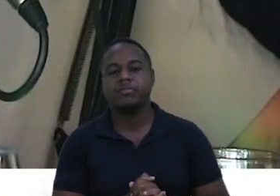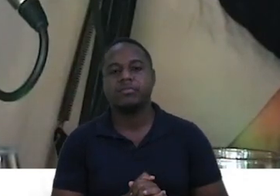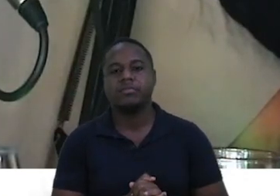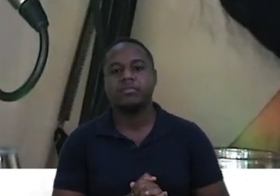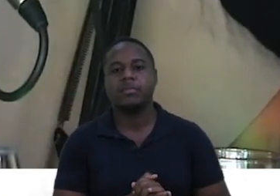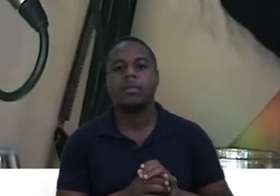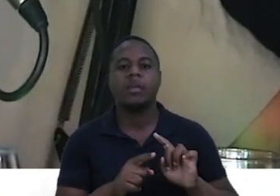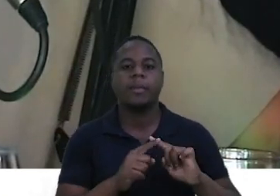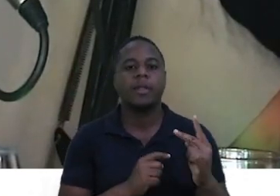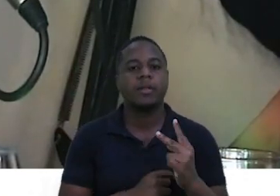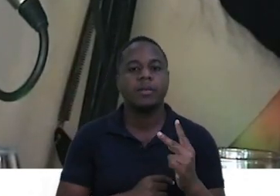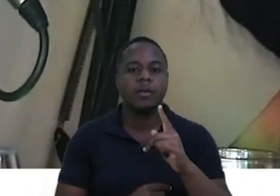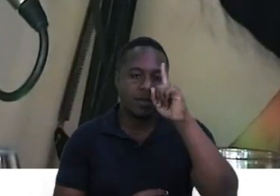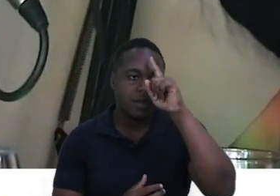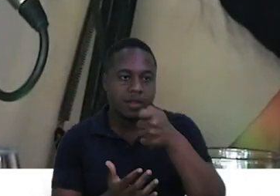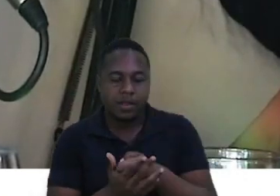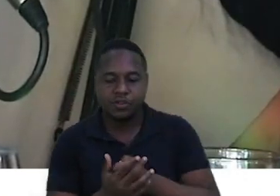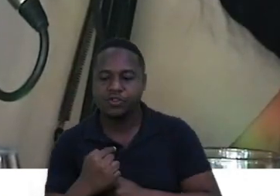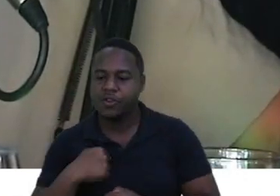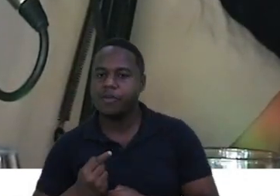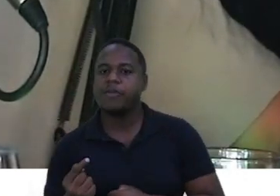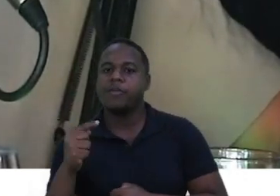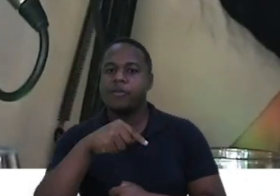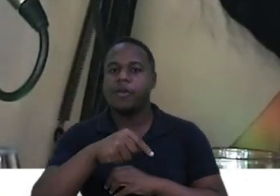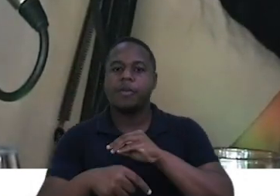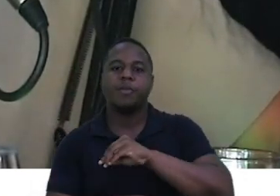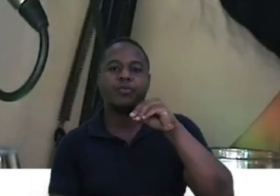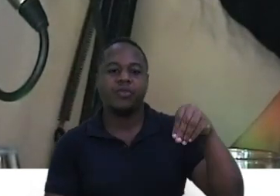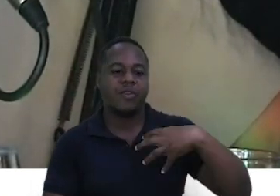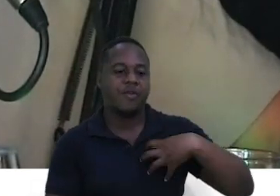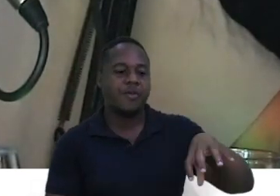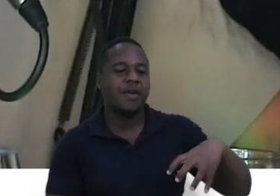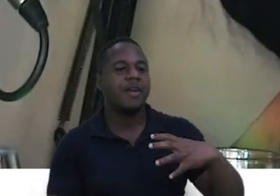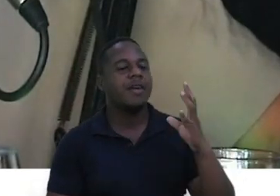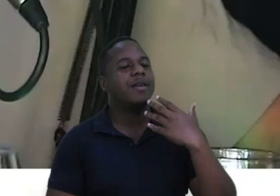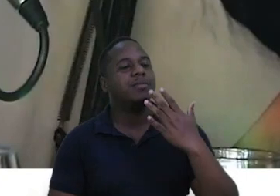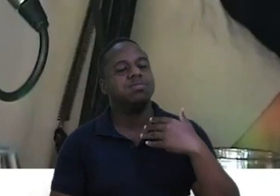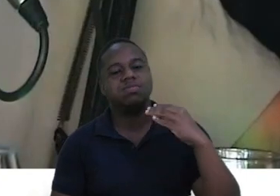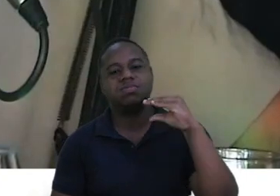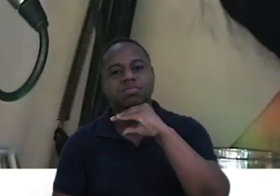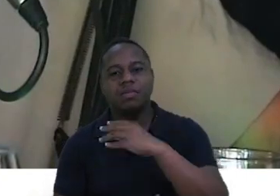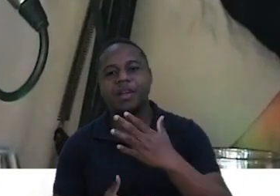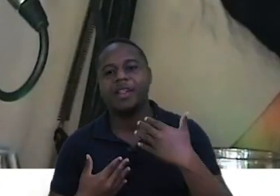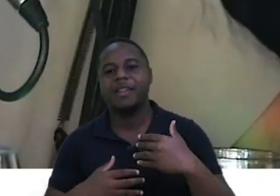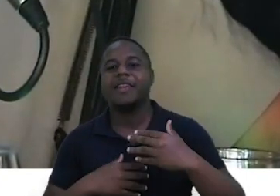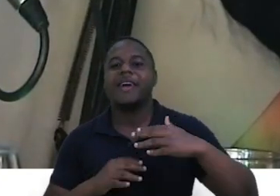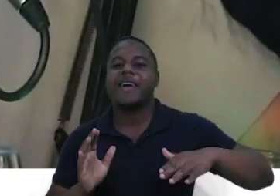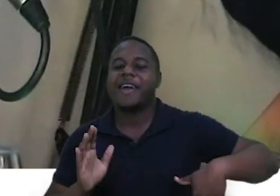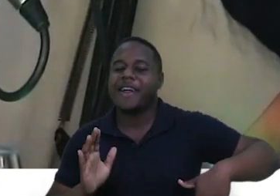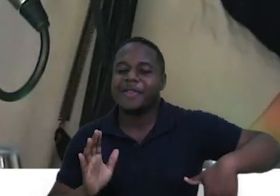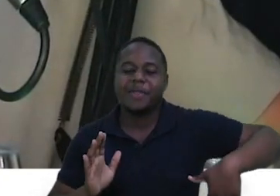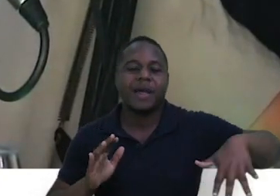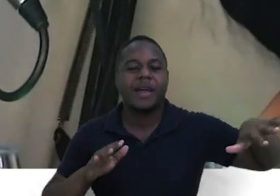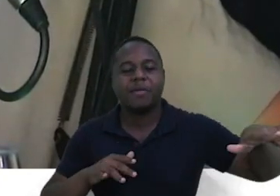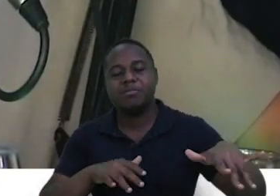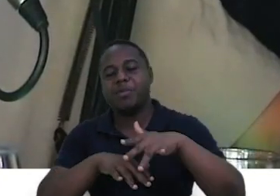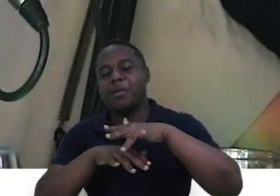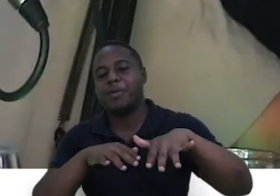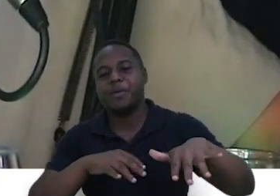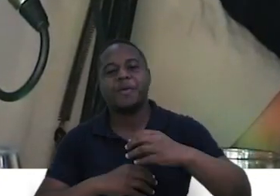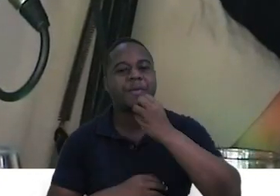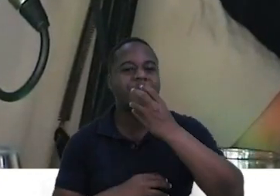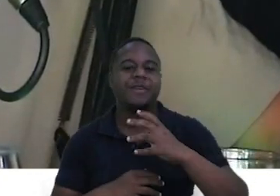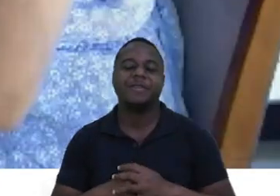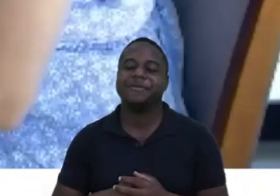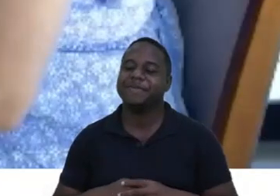a gente decidiu, eu decidi vir pra cá. Também amo a Bahia, amo calor, praia, né? Como não amar nossa terra? É isso. Exatamente.